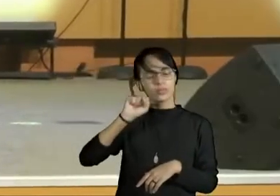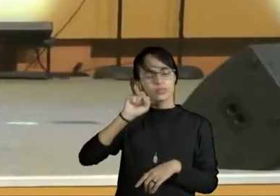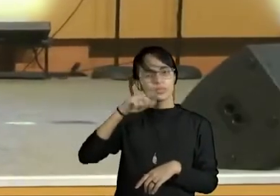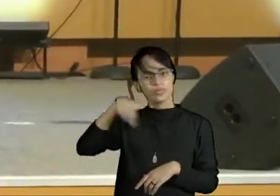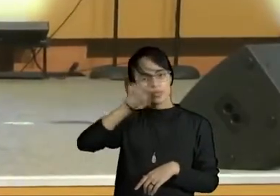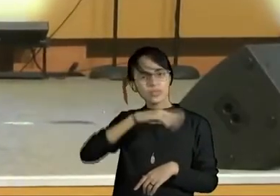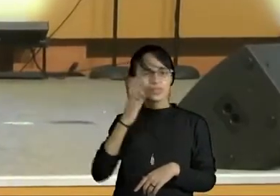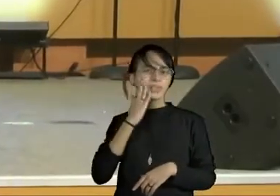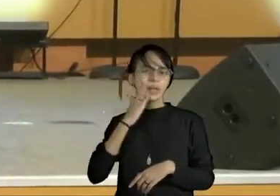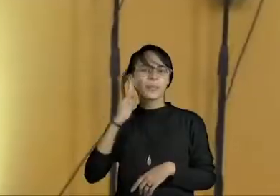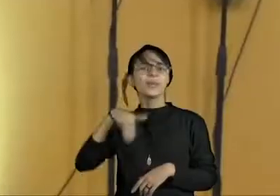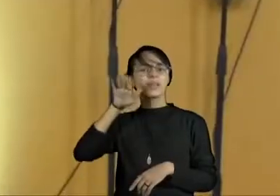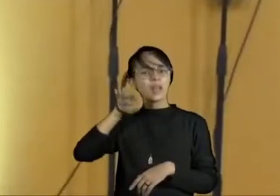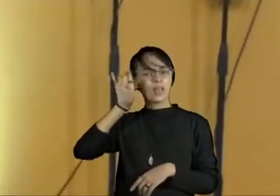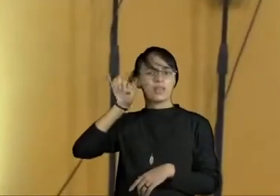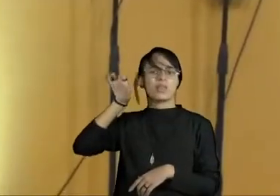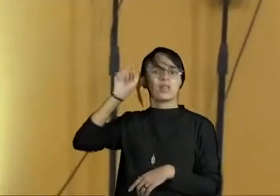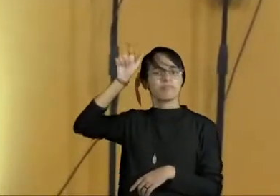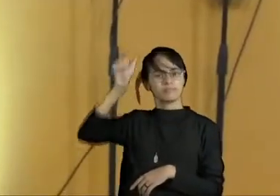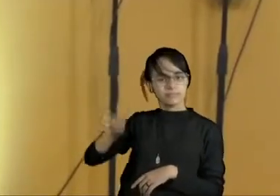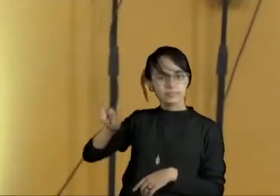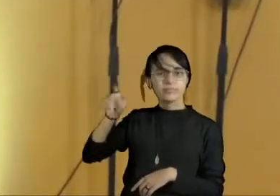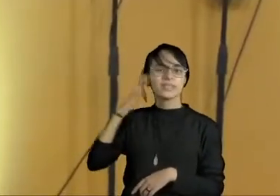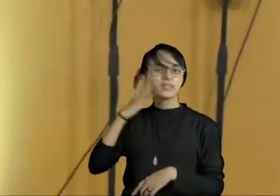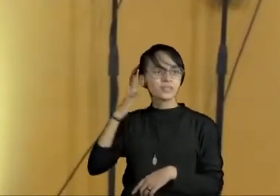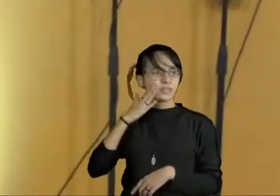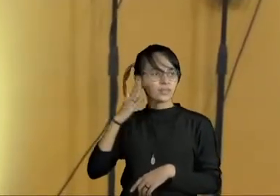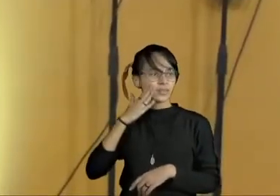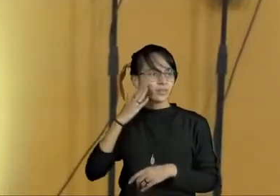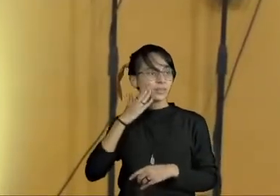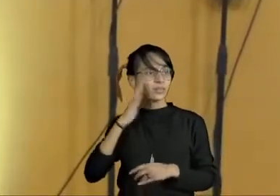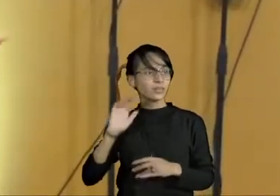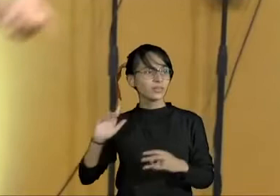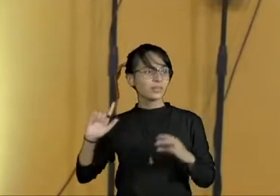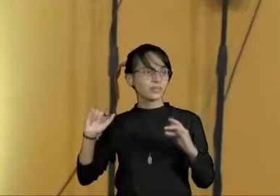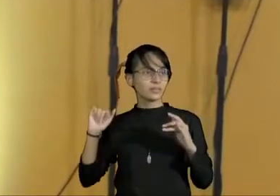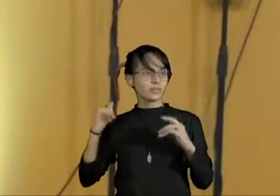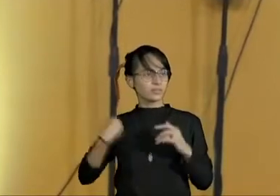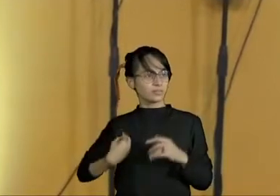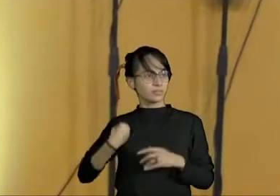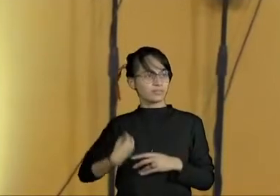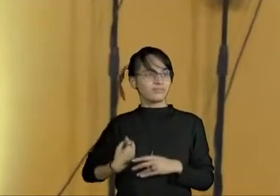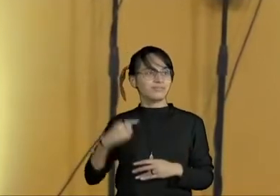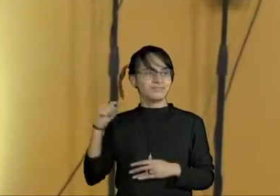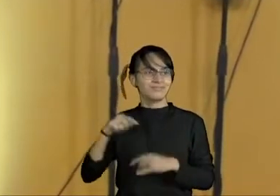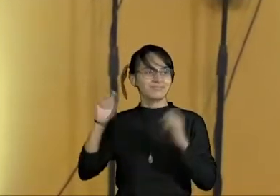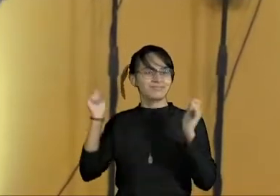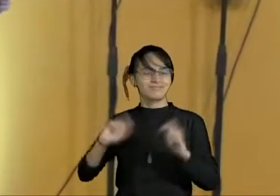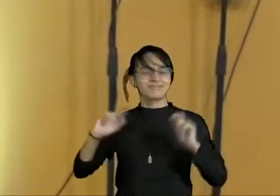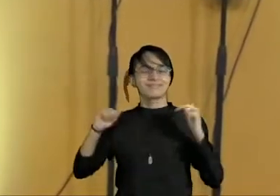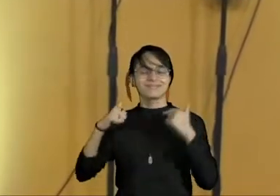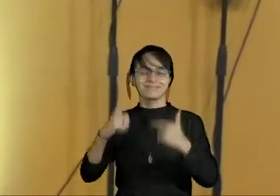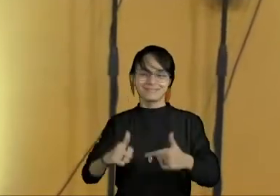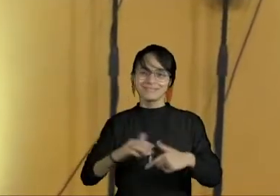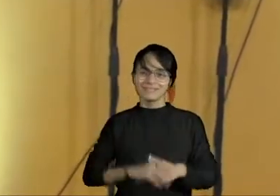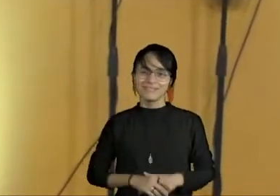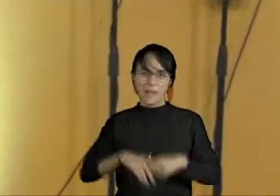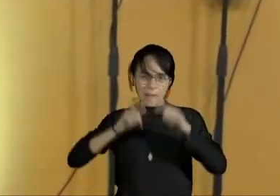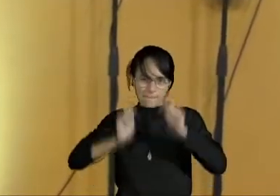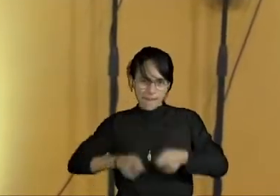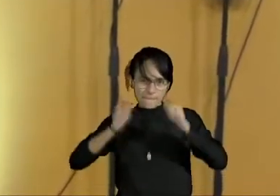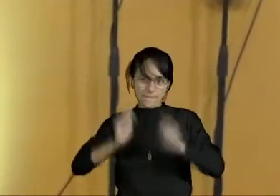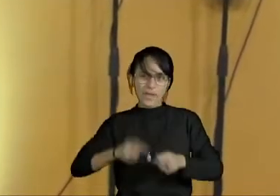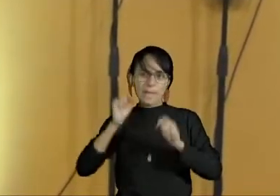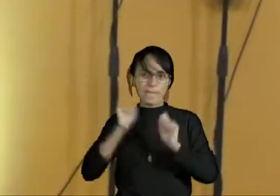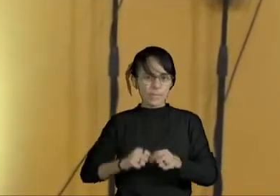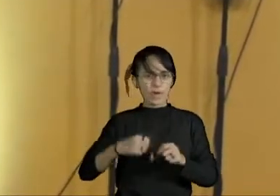você sabe quem Deus é, sabe aonde ele está e sabe o que ele pode fazer, a charrete pode estar